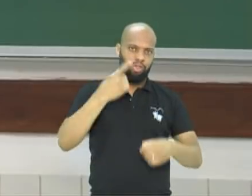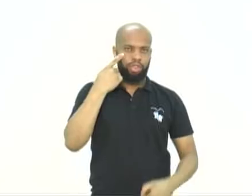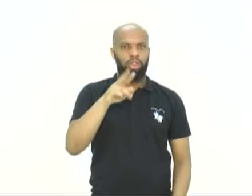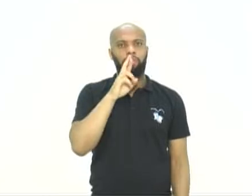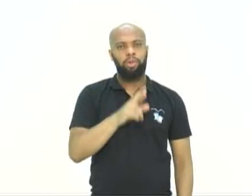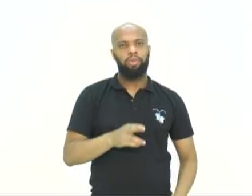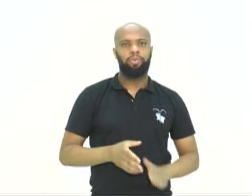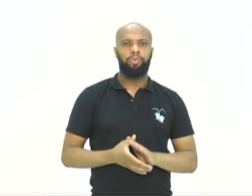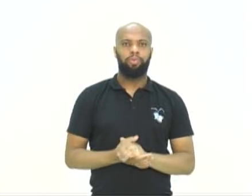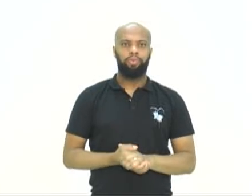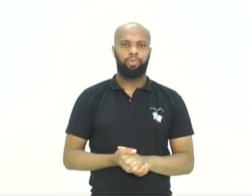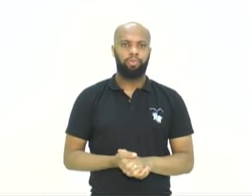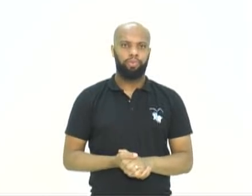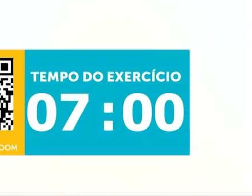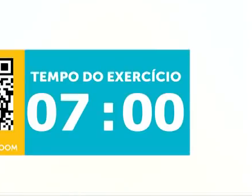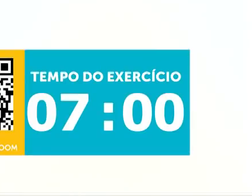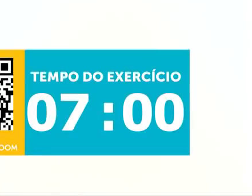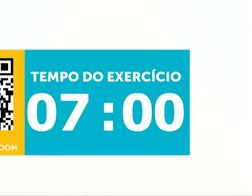vocês.